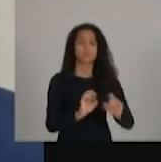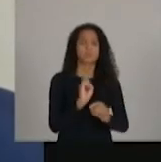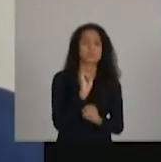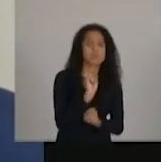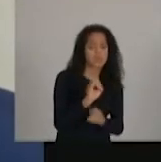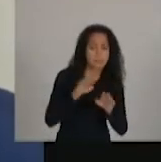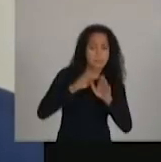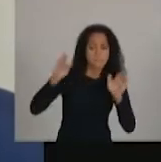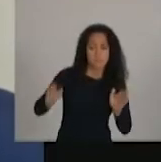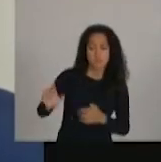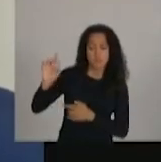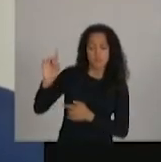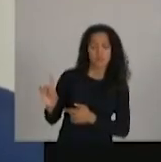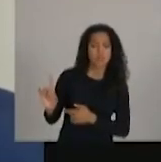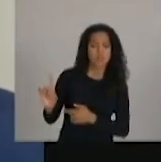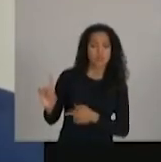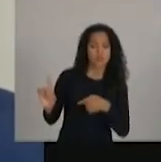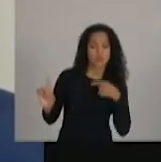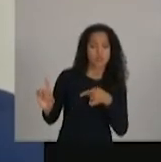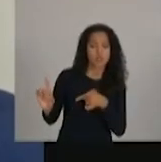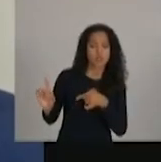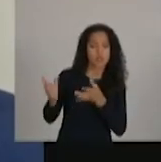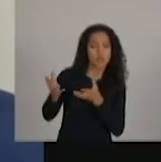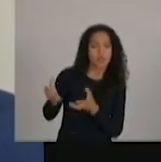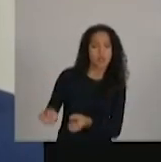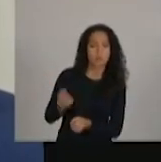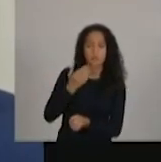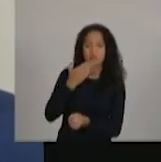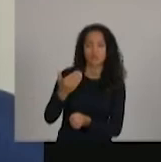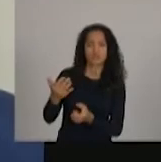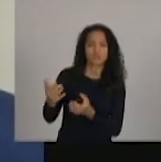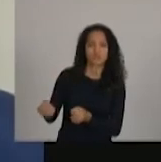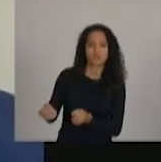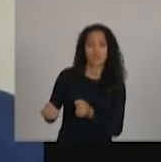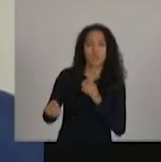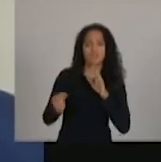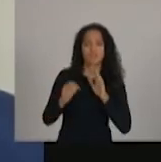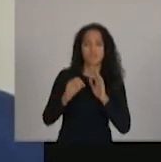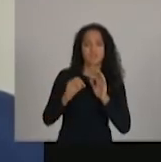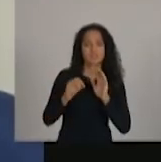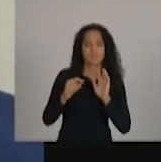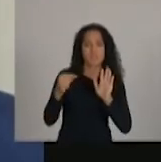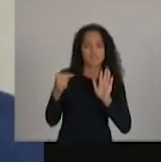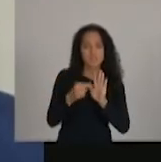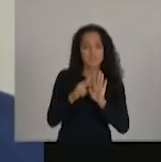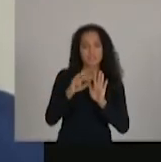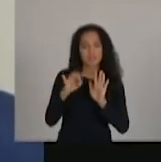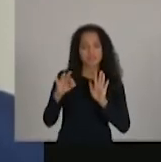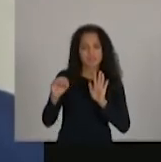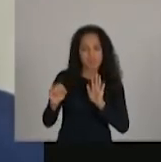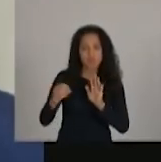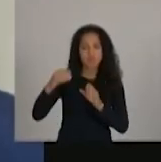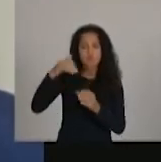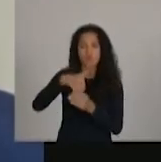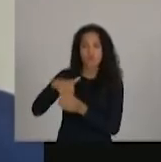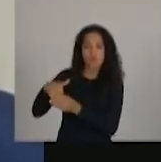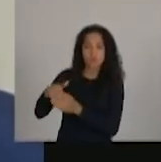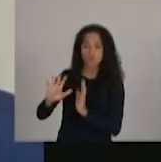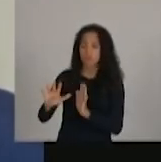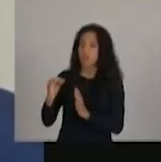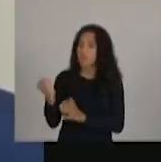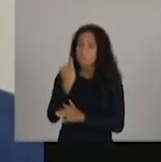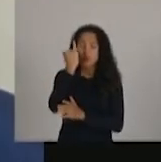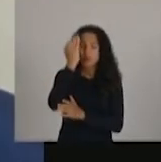se a mesa diretora tivesse acatado o nosso pedido de que esses vetos já estão votados. É isso que é importante